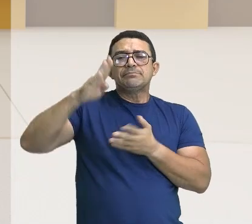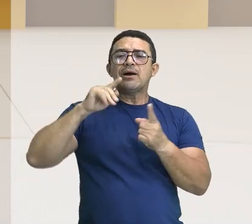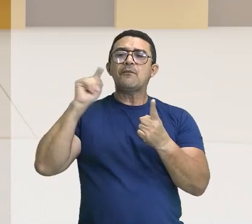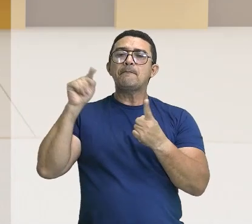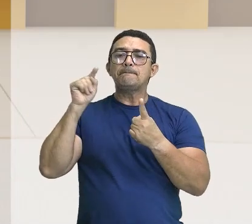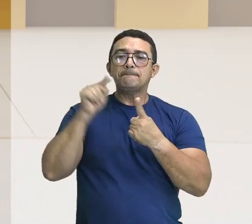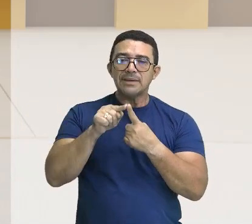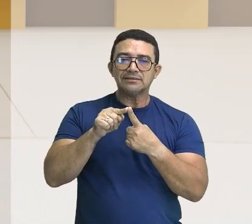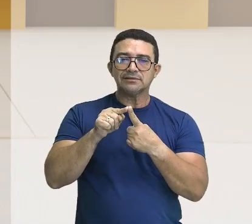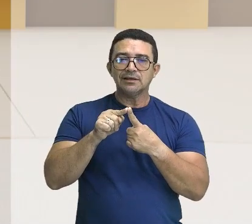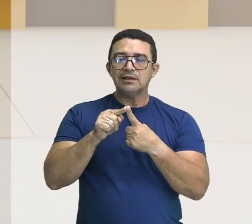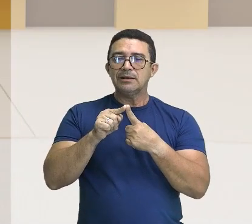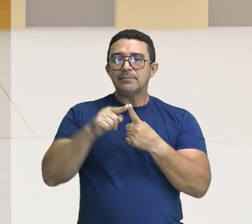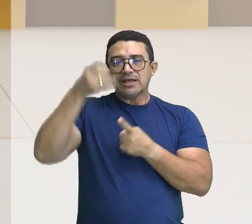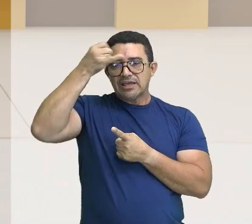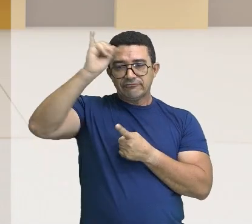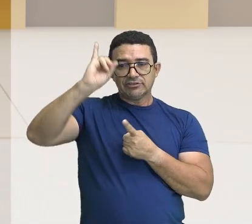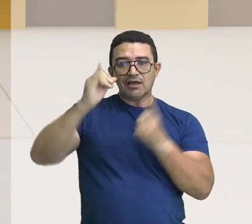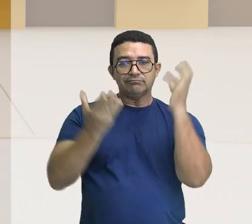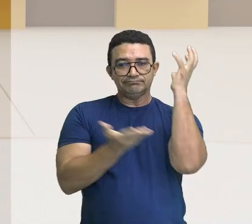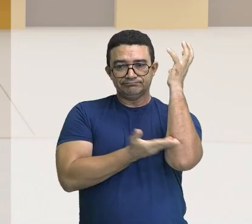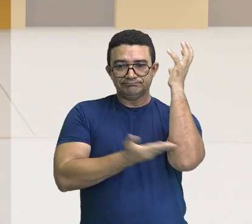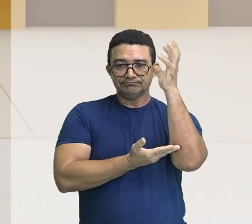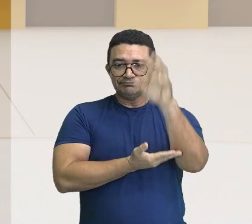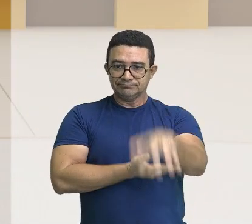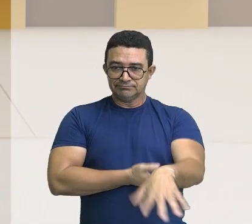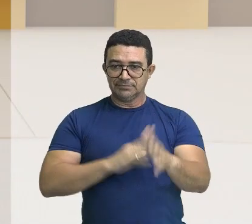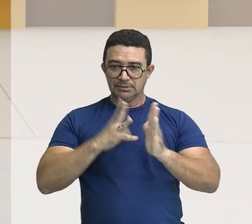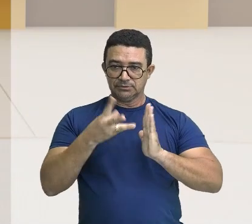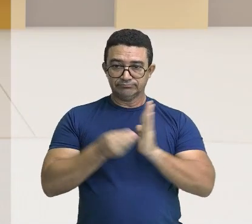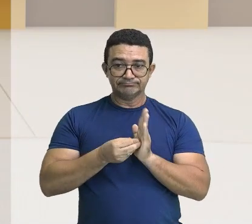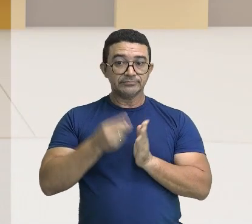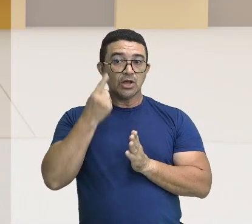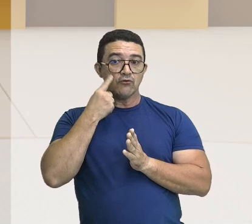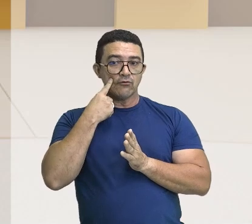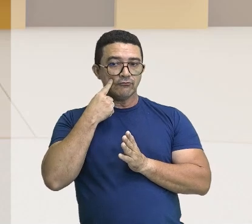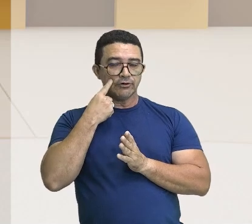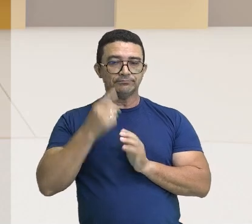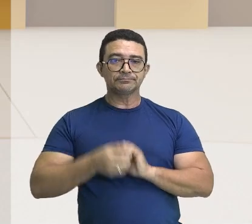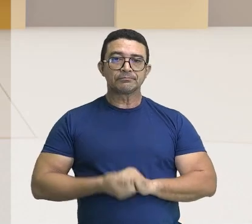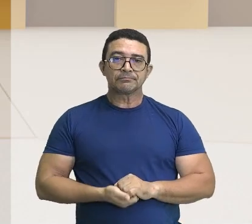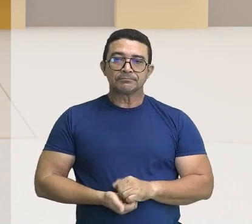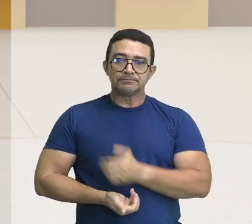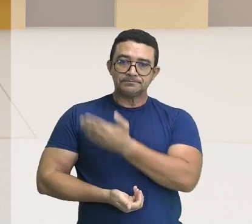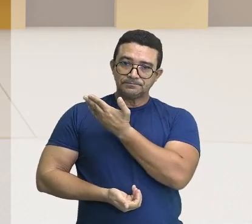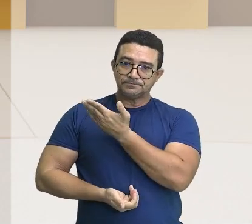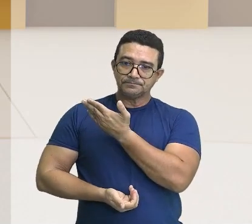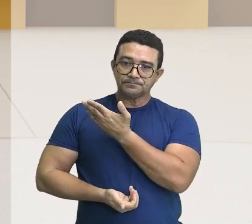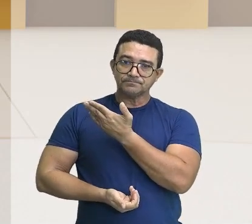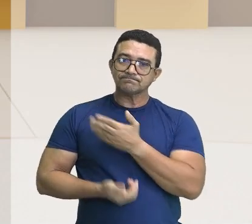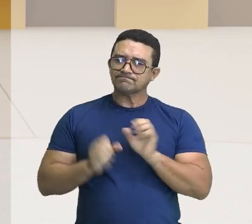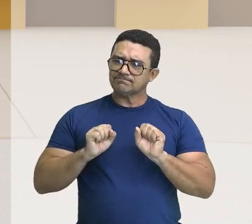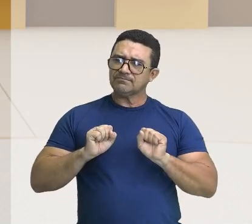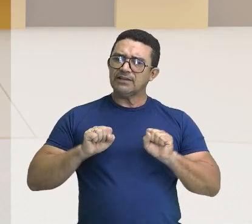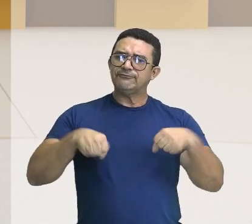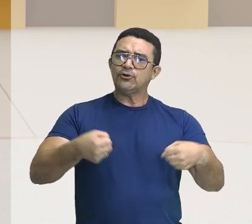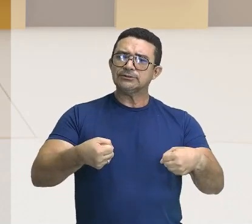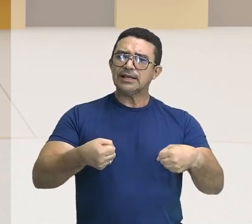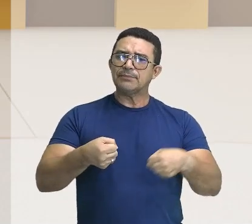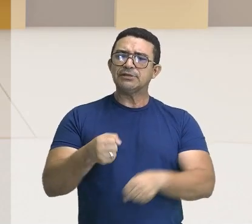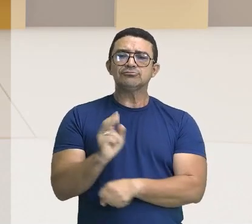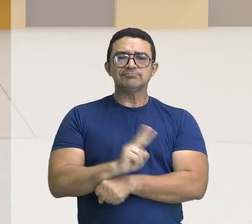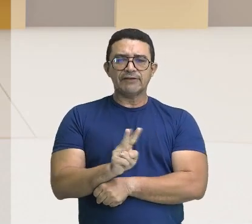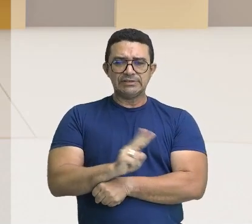traz para conter o desmatamento aqui na Amazônia? Vamos ver, então, essas metas aí, vamos lá, olha só, ele fala de um fortalecimento